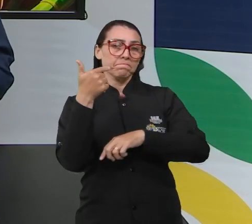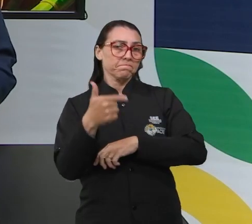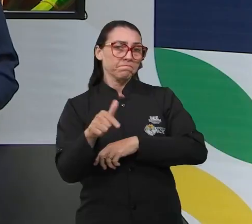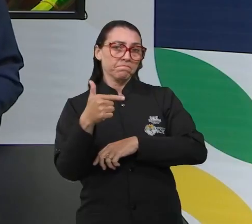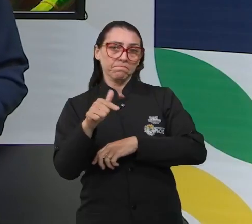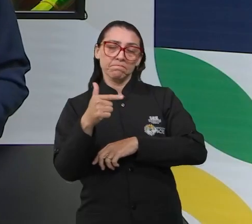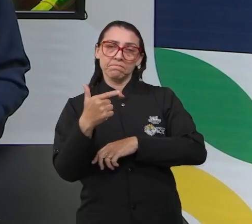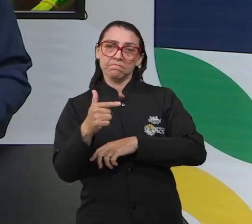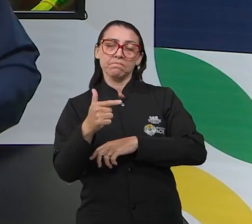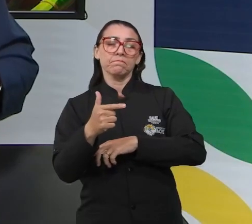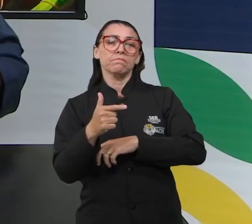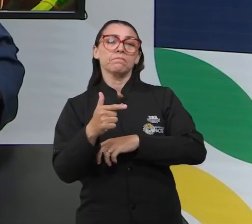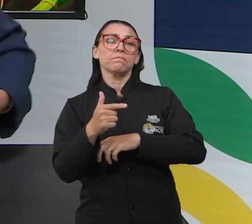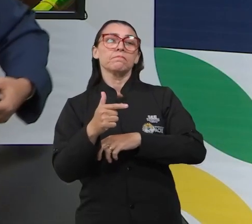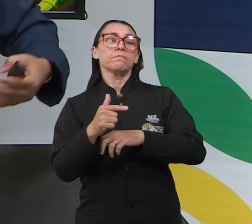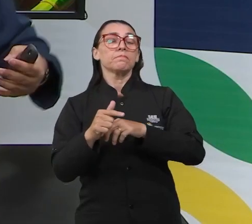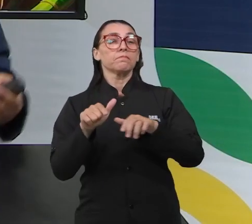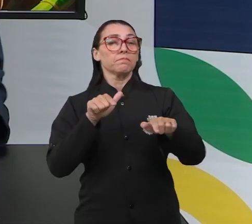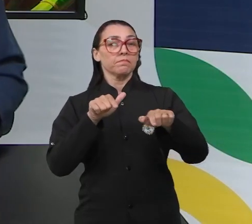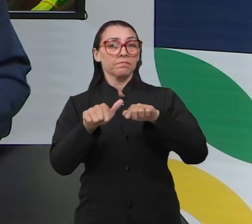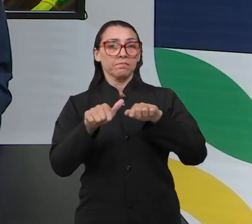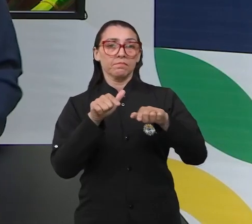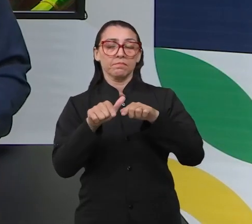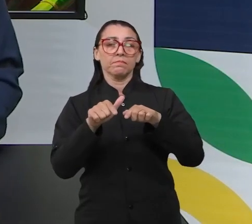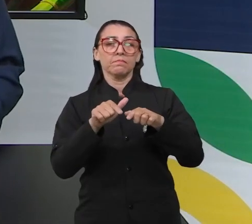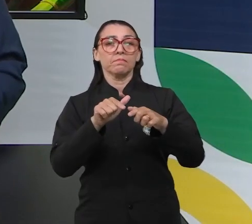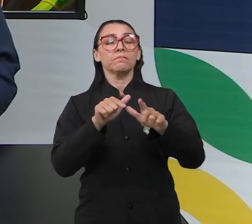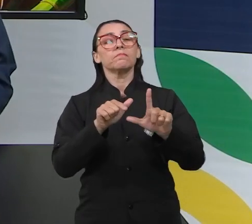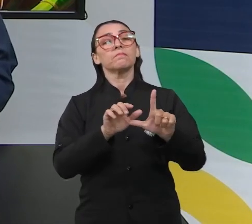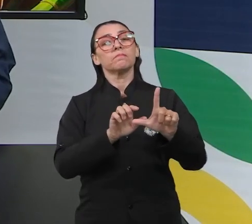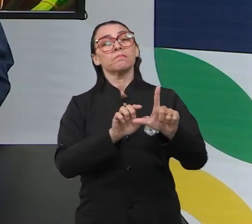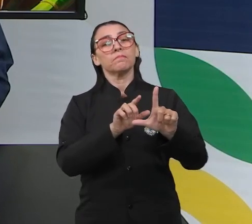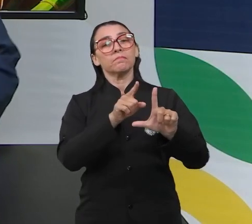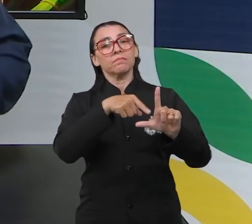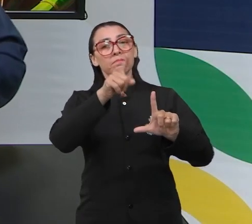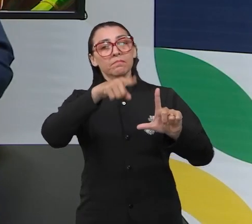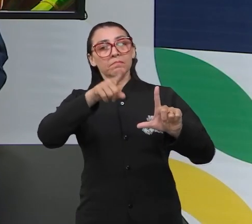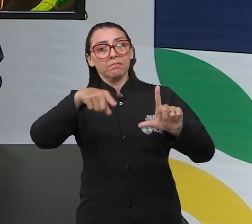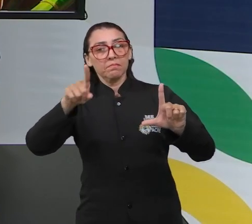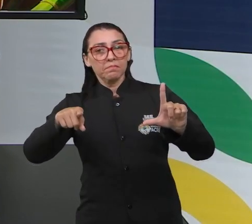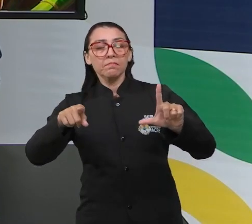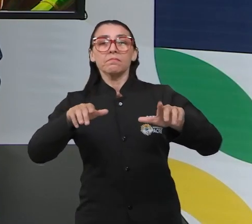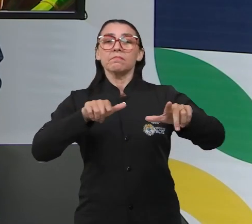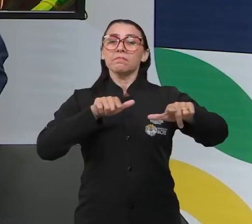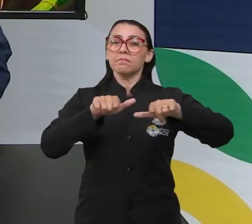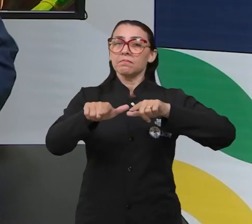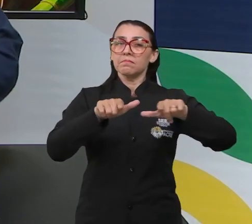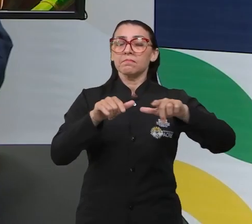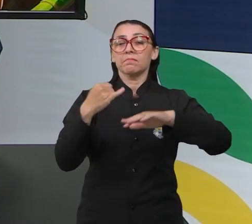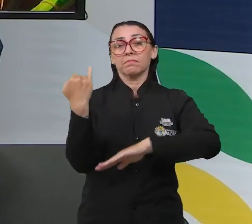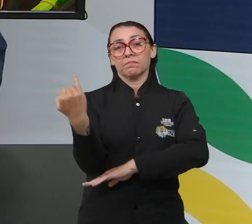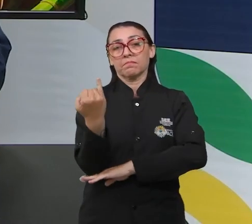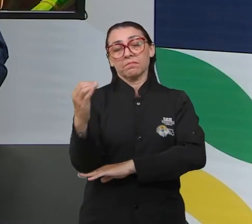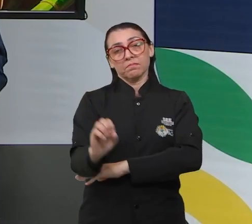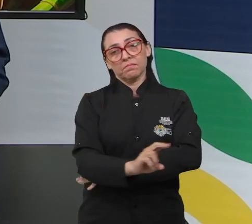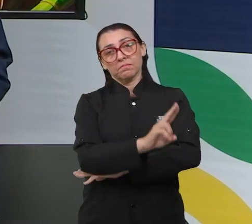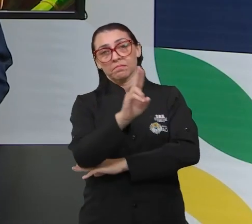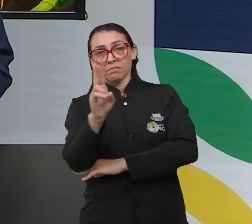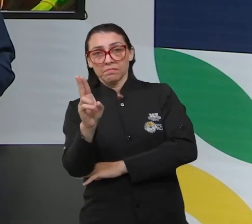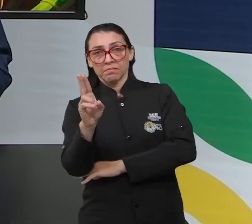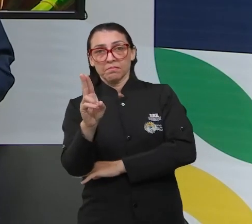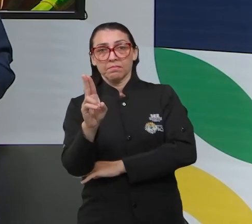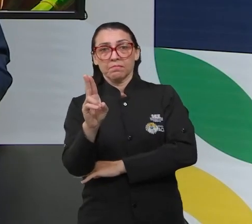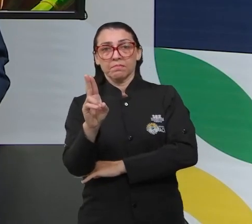um vínculo empregatício, entrando então na estatística que a gente chama de trabalho informal ou até mesmo alguns chamam